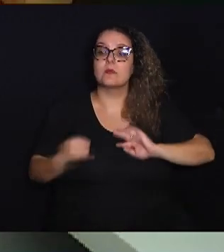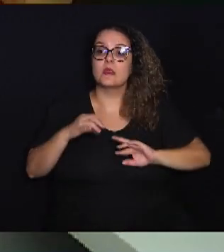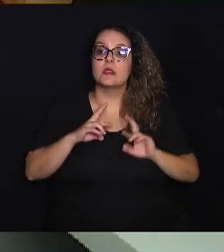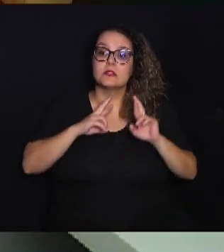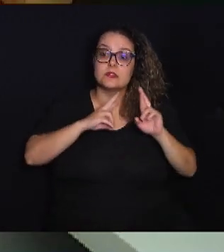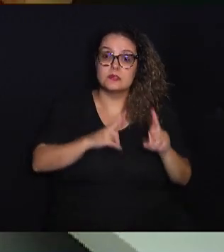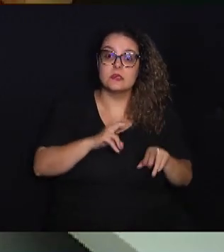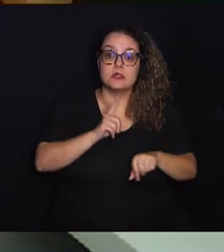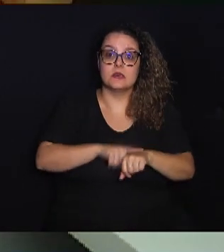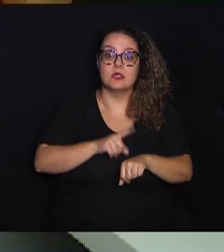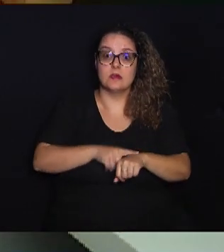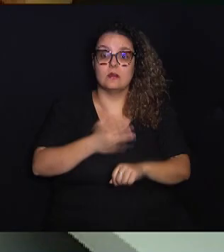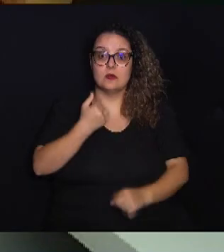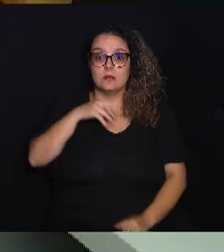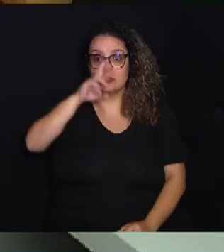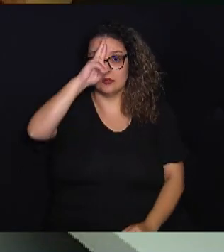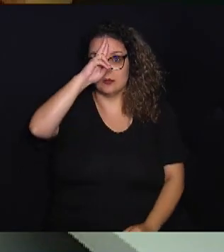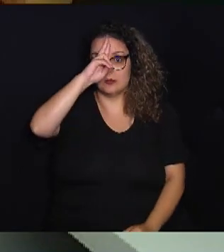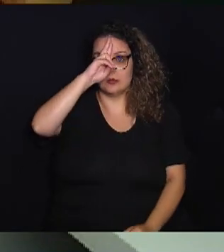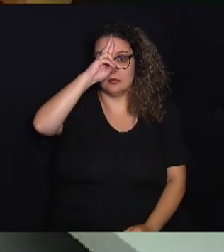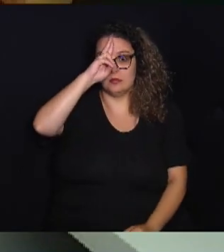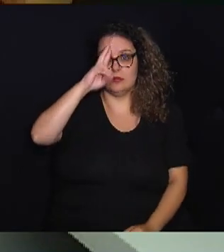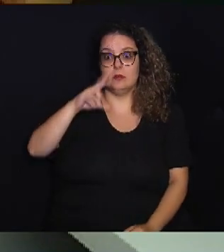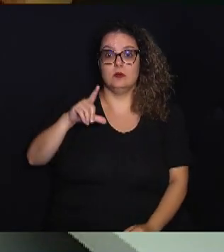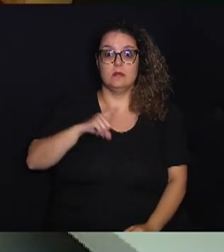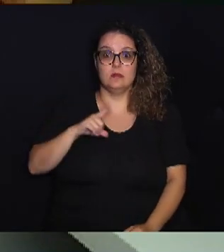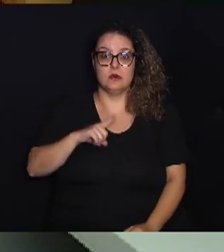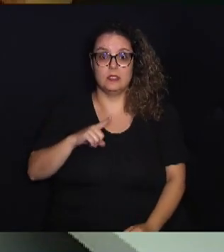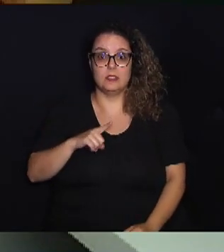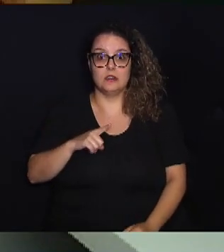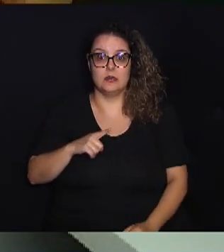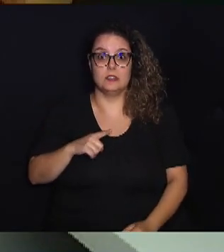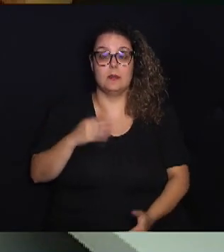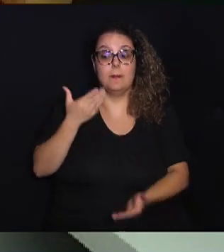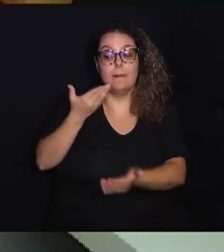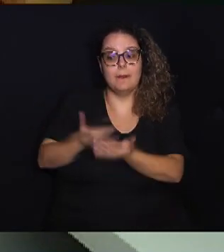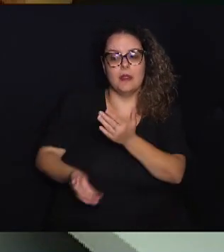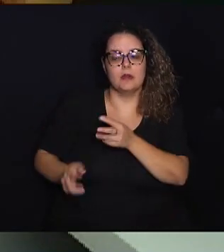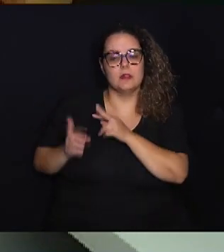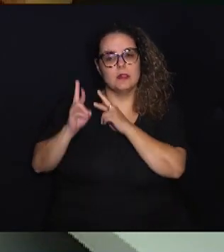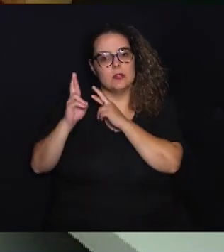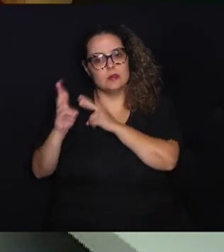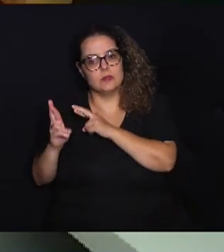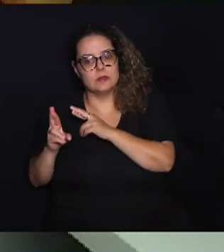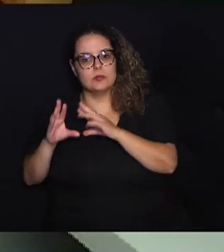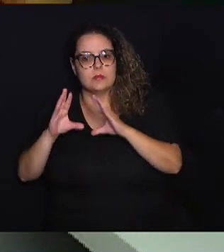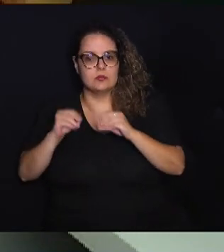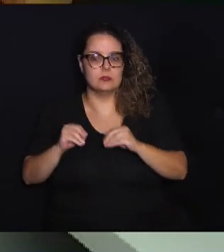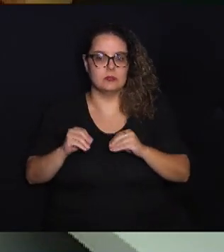hora do almoço, você vai roubar o sono da noite, tá? Porque o seu organismo tem lá uma